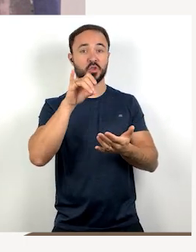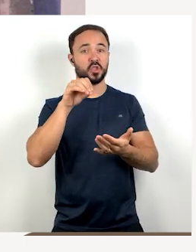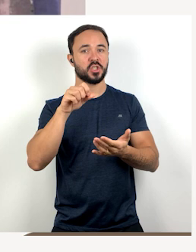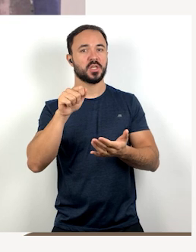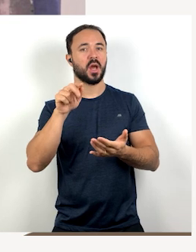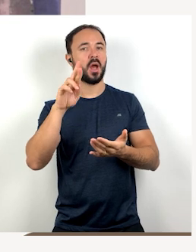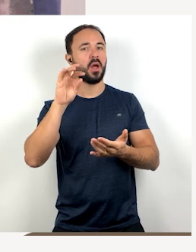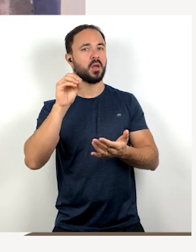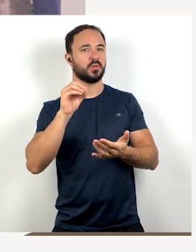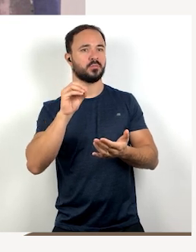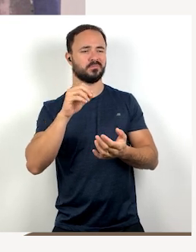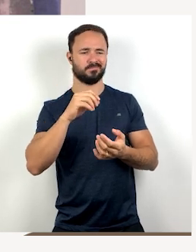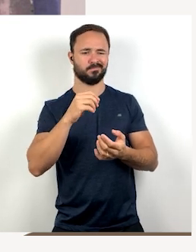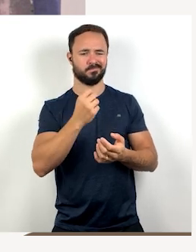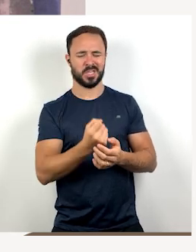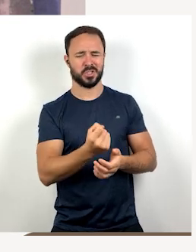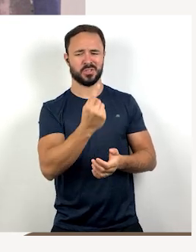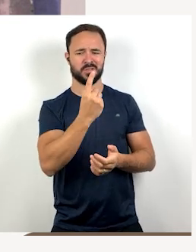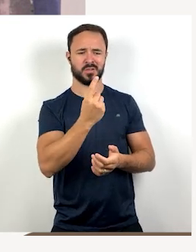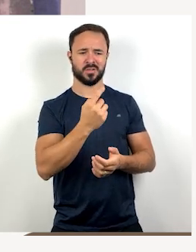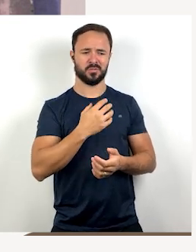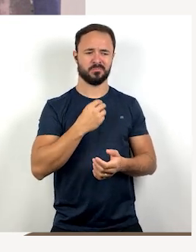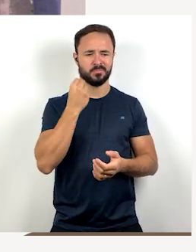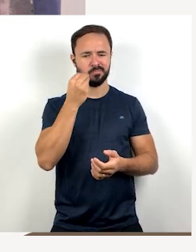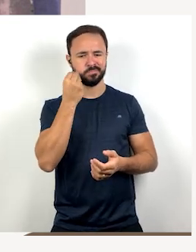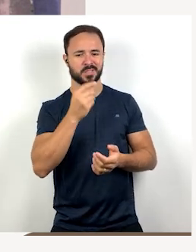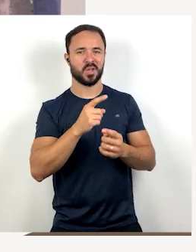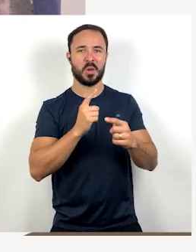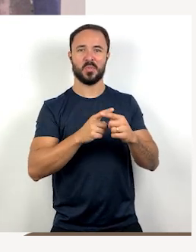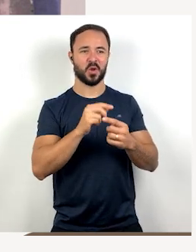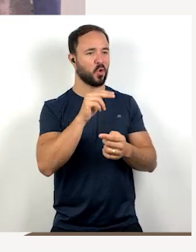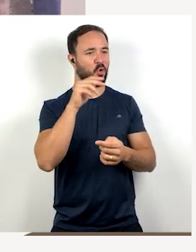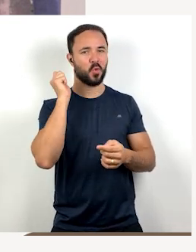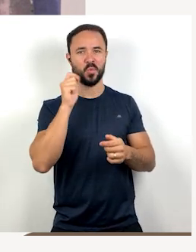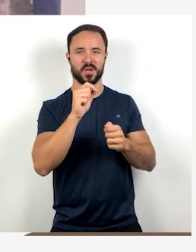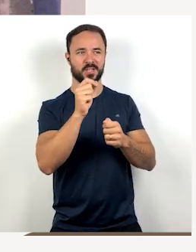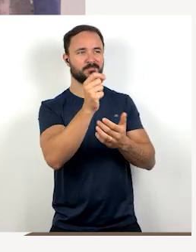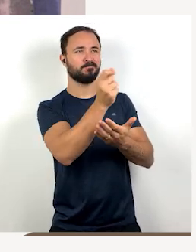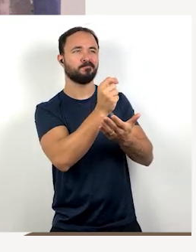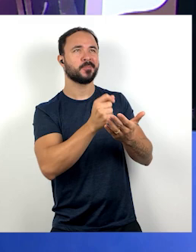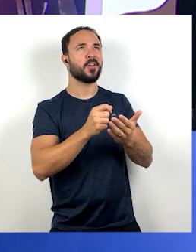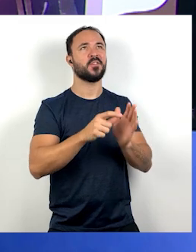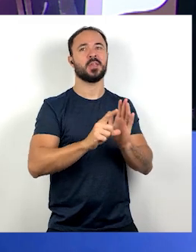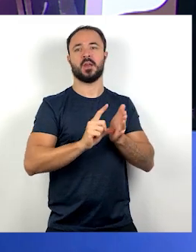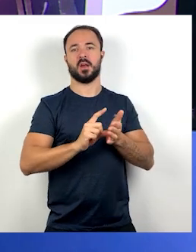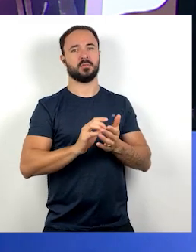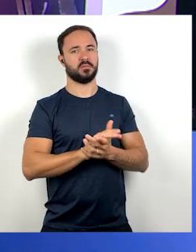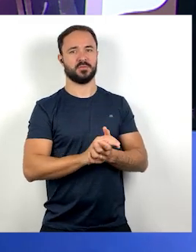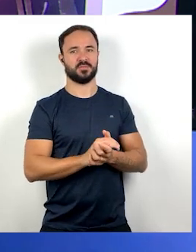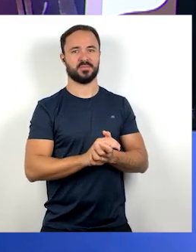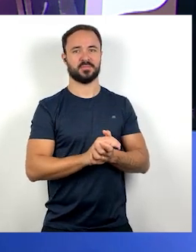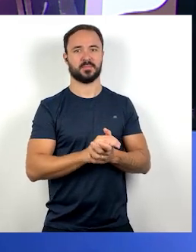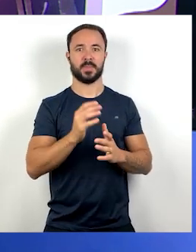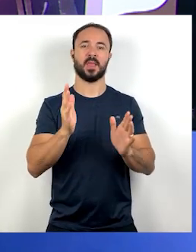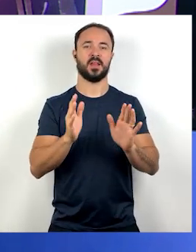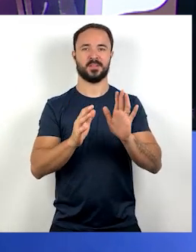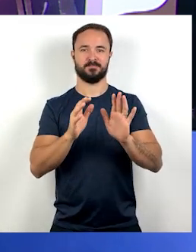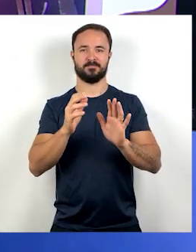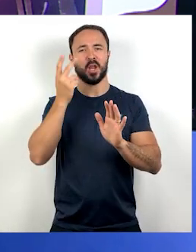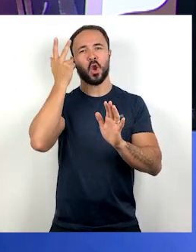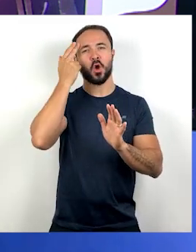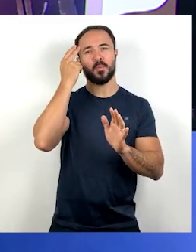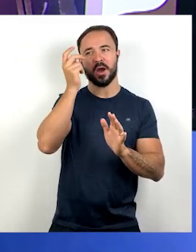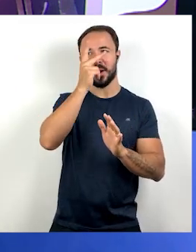é uma experiência muito estranha para mim, porque nunca fiz isso antes. Normalmente, quem escreve